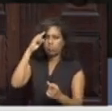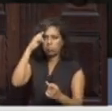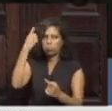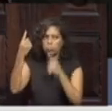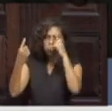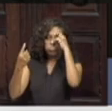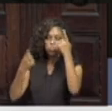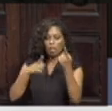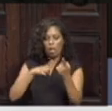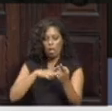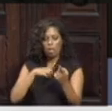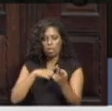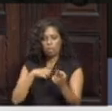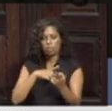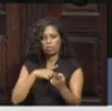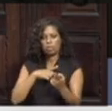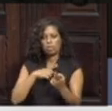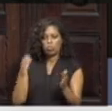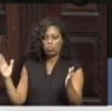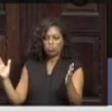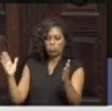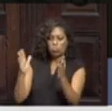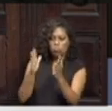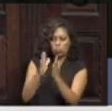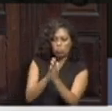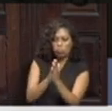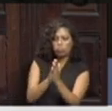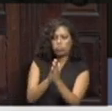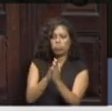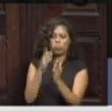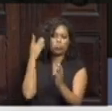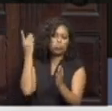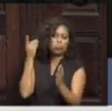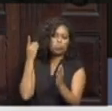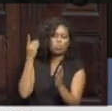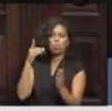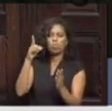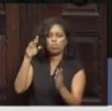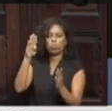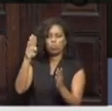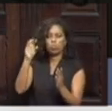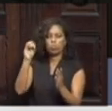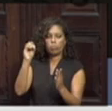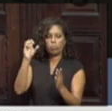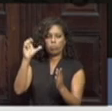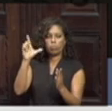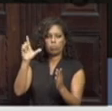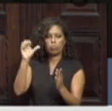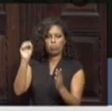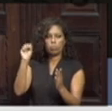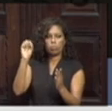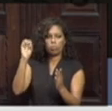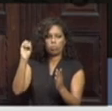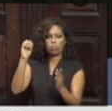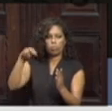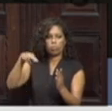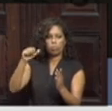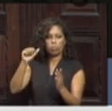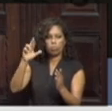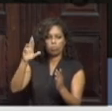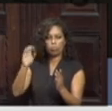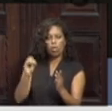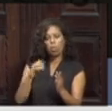rapidamente. É outra questão de ordem. Eu falei com o deputado Bolsonaro, a gente tem a lei do ICMS verde, que tem estimulado